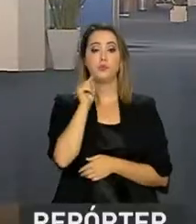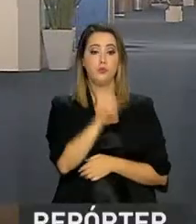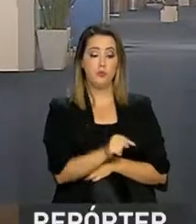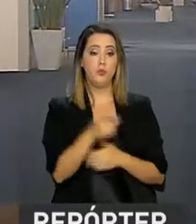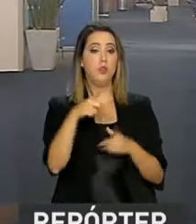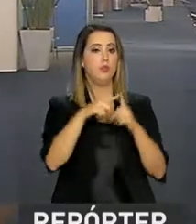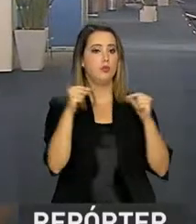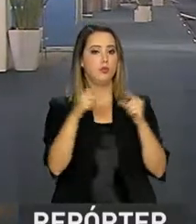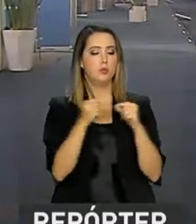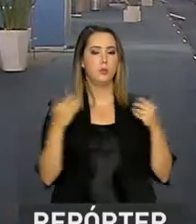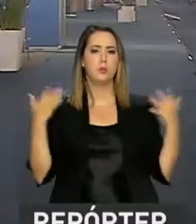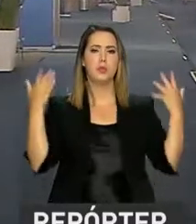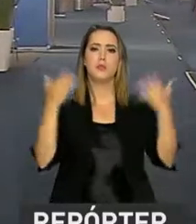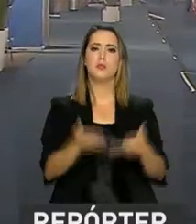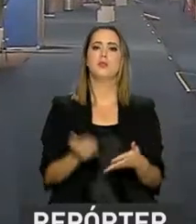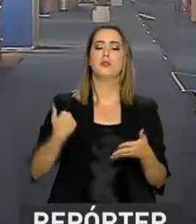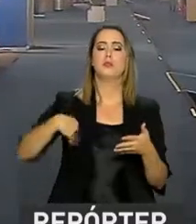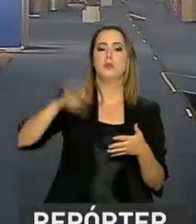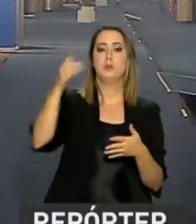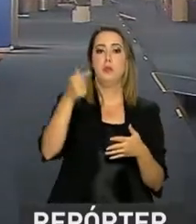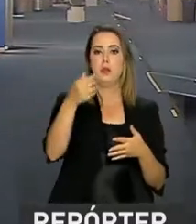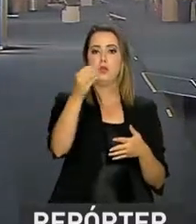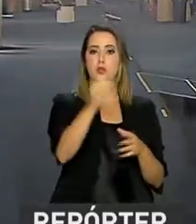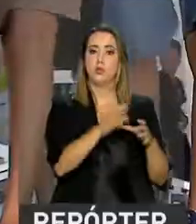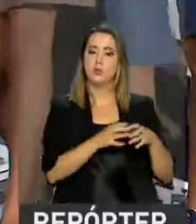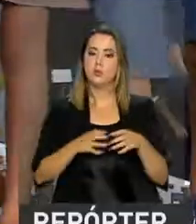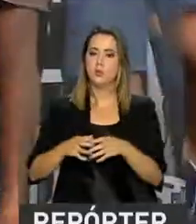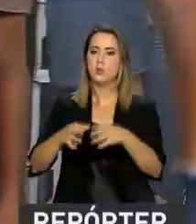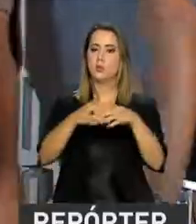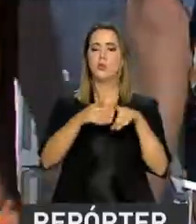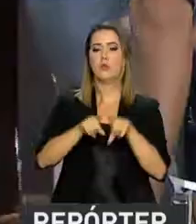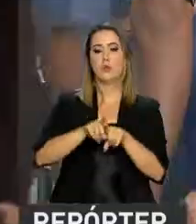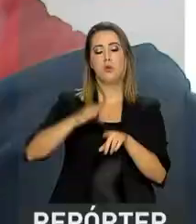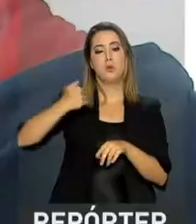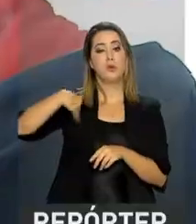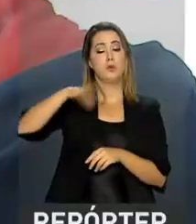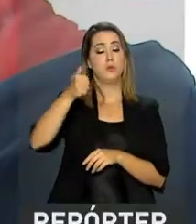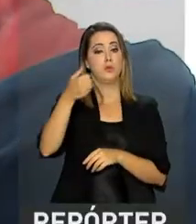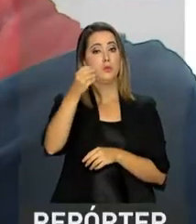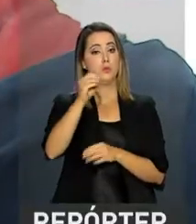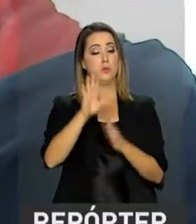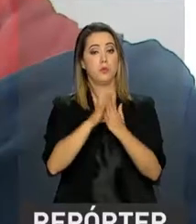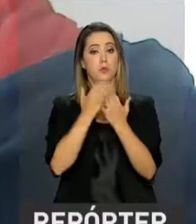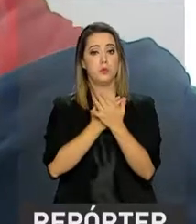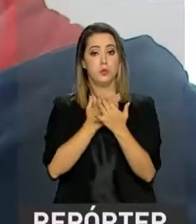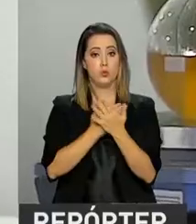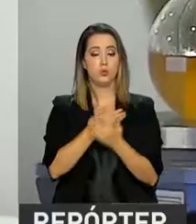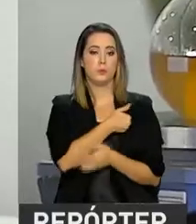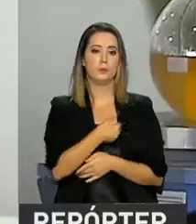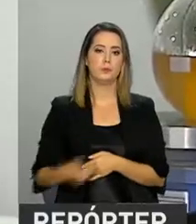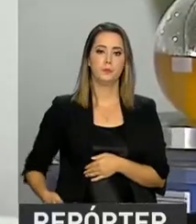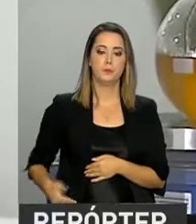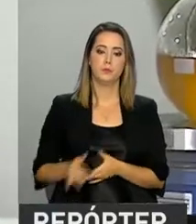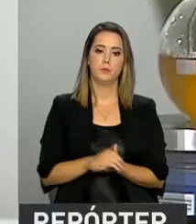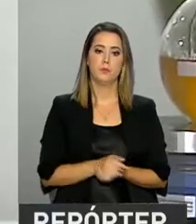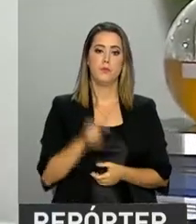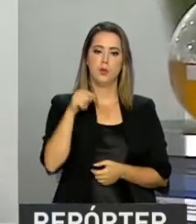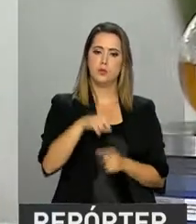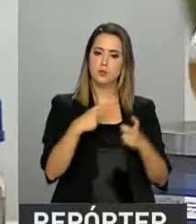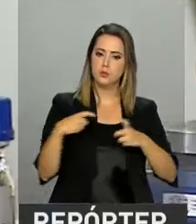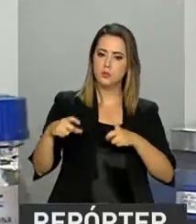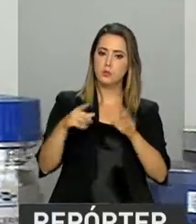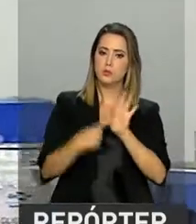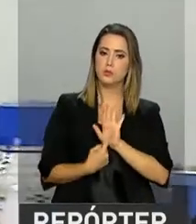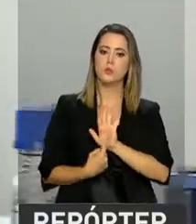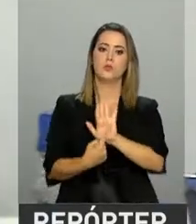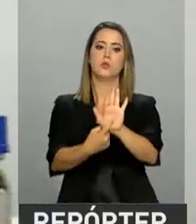federal, participam mais de 70 instituições e quase 100 escolas públicas do Distrito Federal. Esse stand mostra um pouco